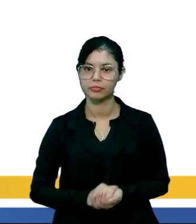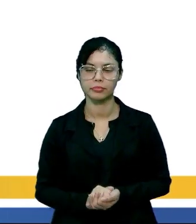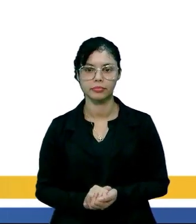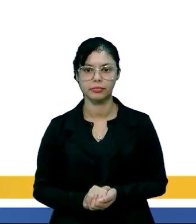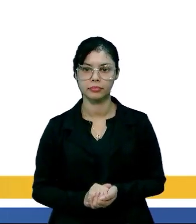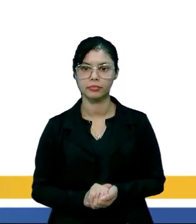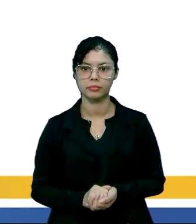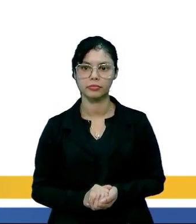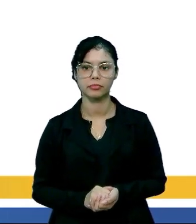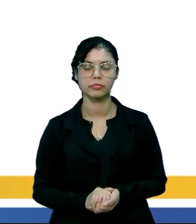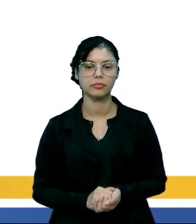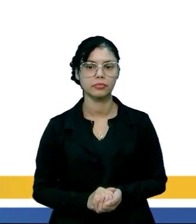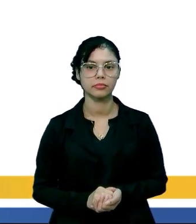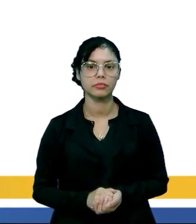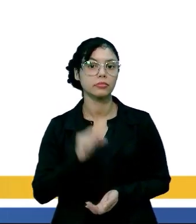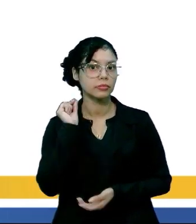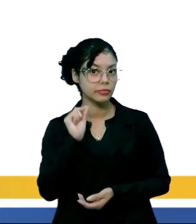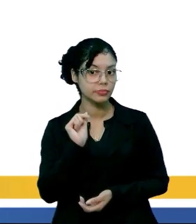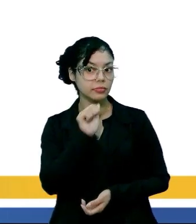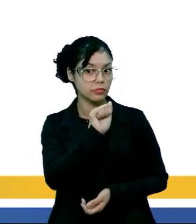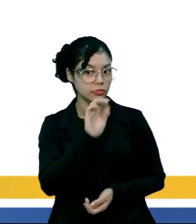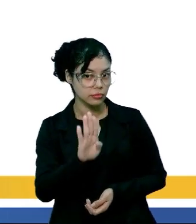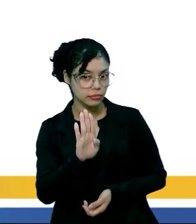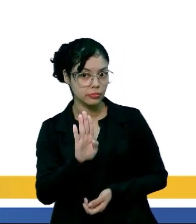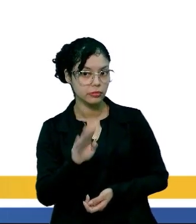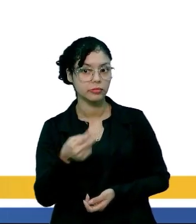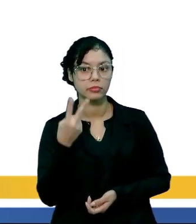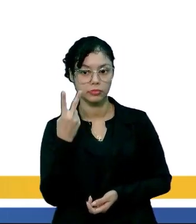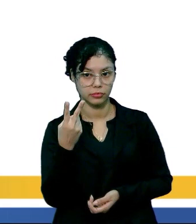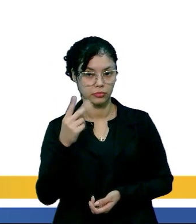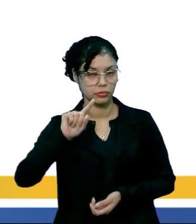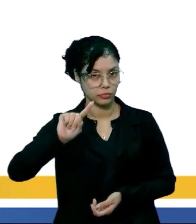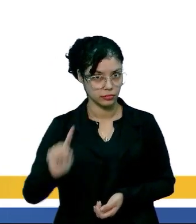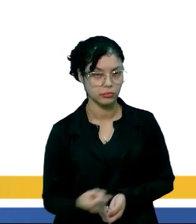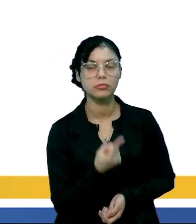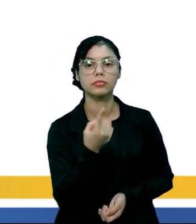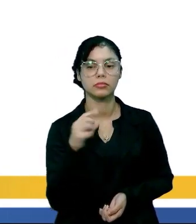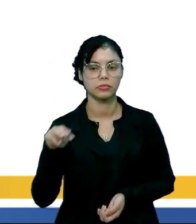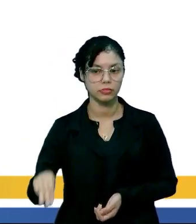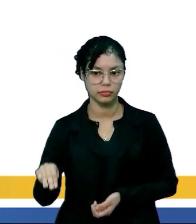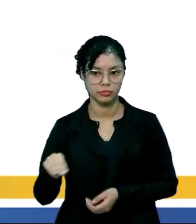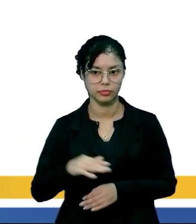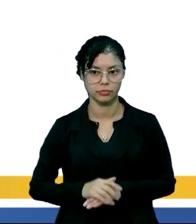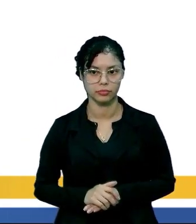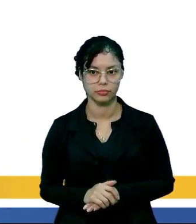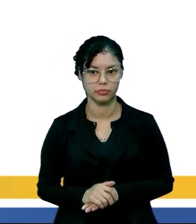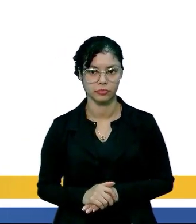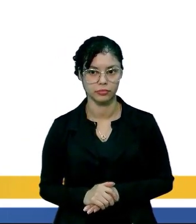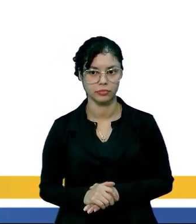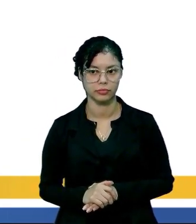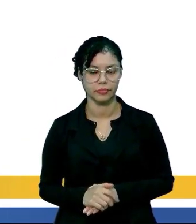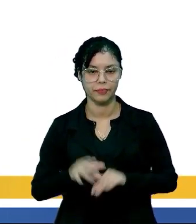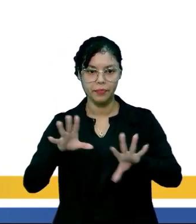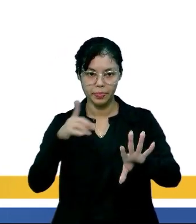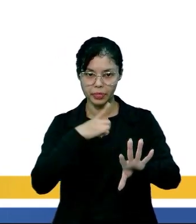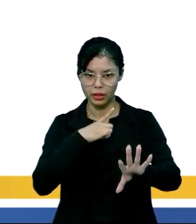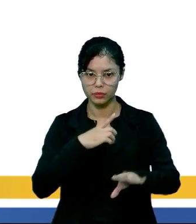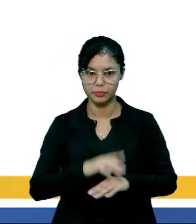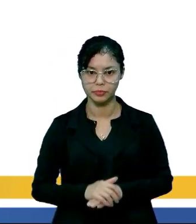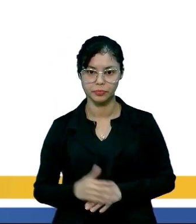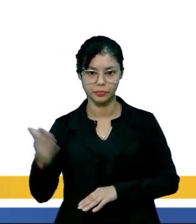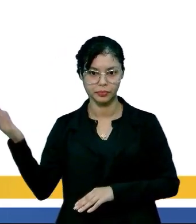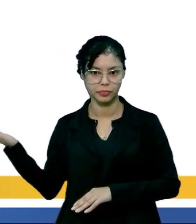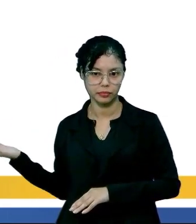60. E que AB é igual, tá, a 2.000 metros. Assim